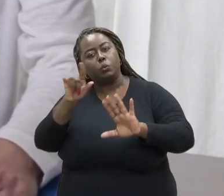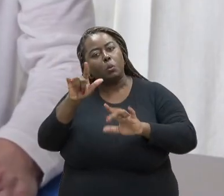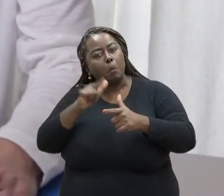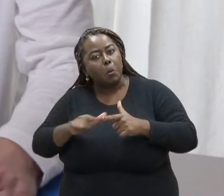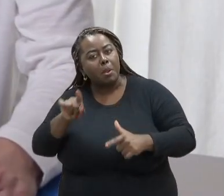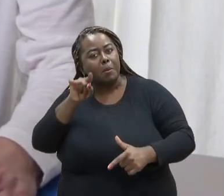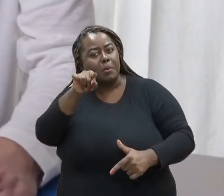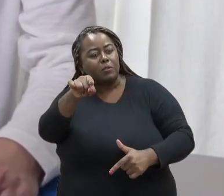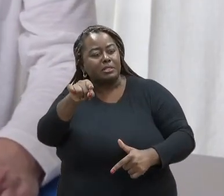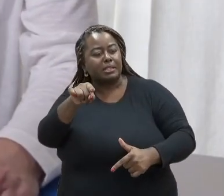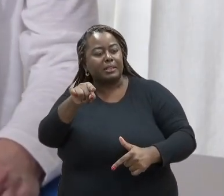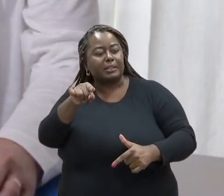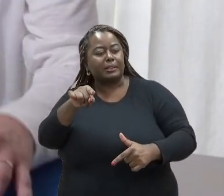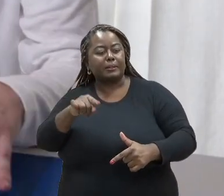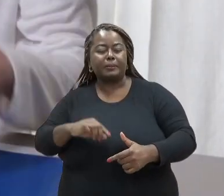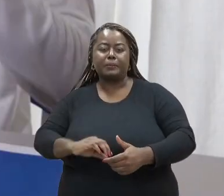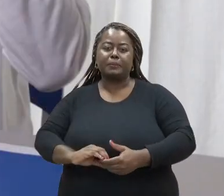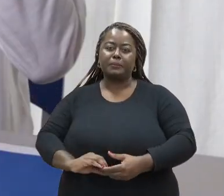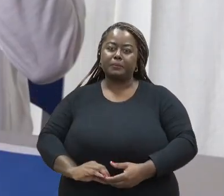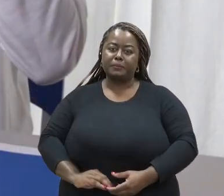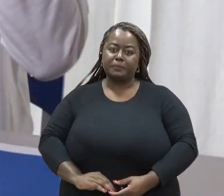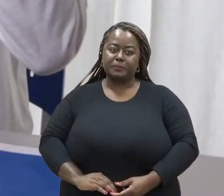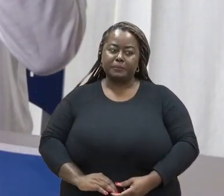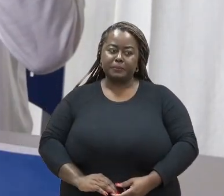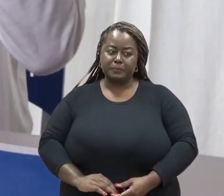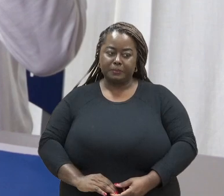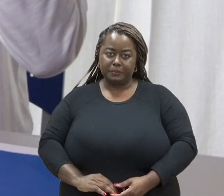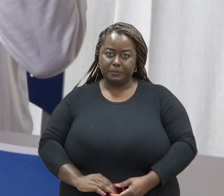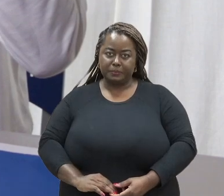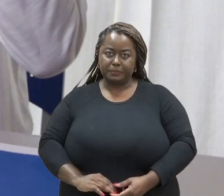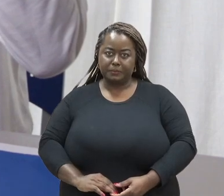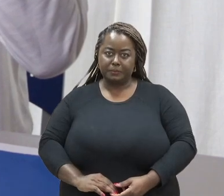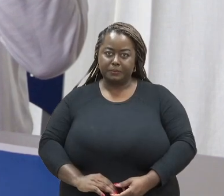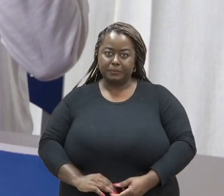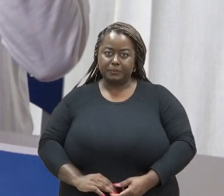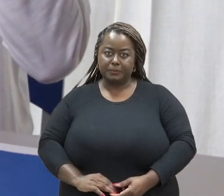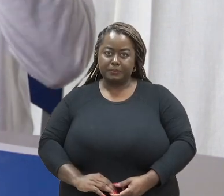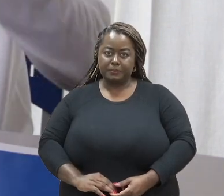para você. Um ator está de frente para o outro. O de branco está pensativo e coça o olho.